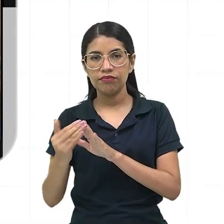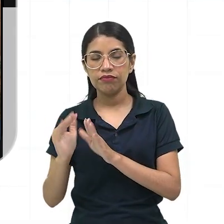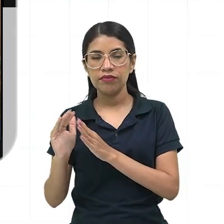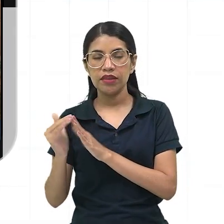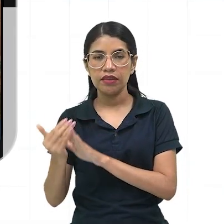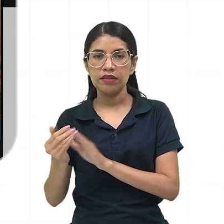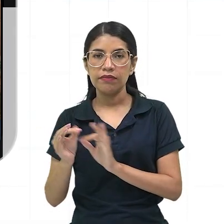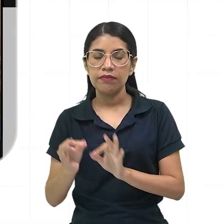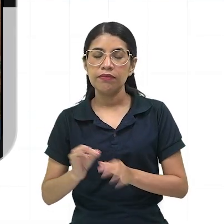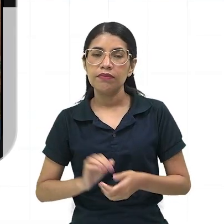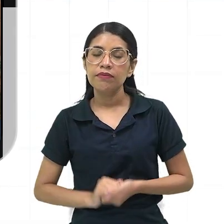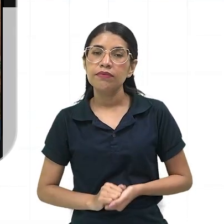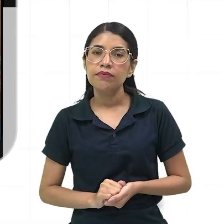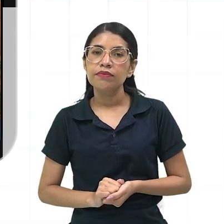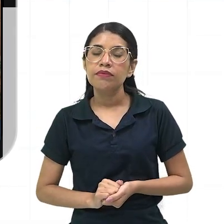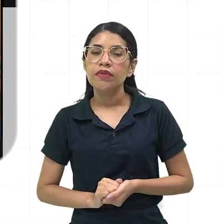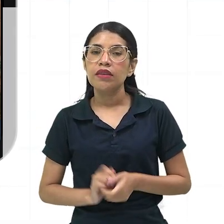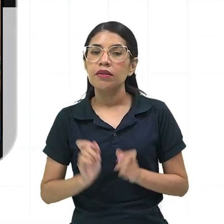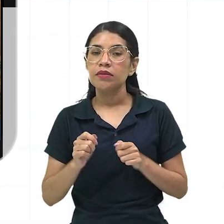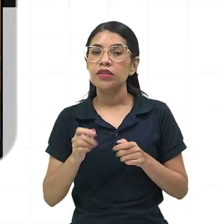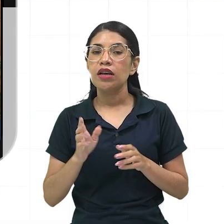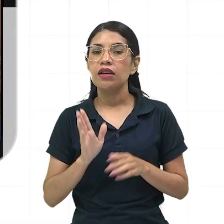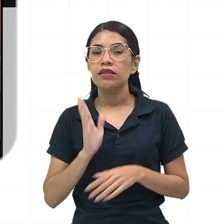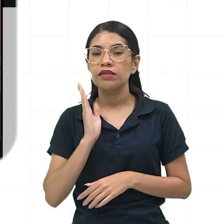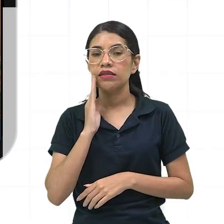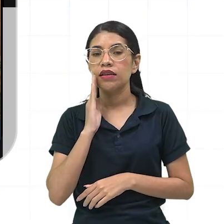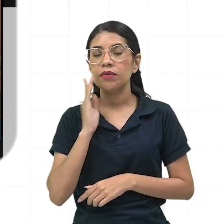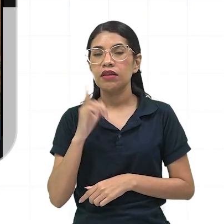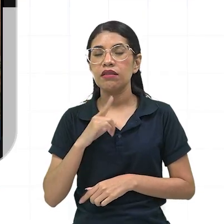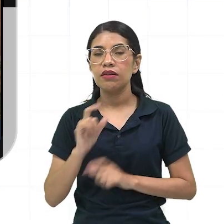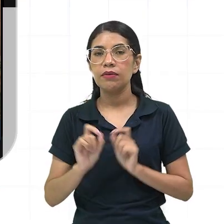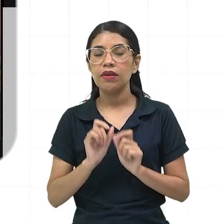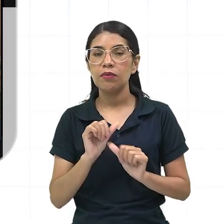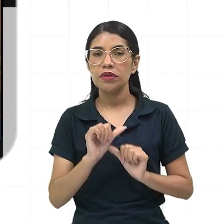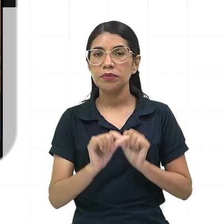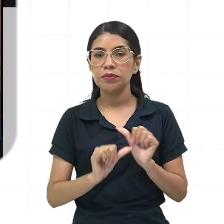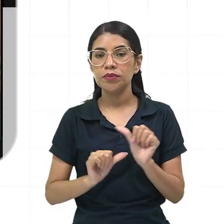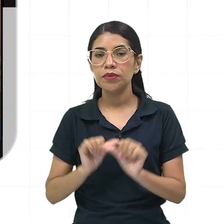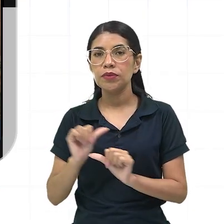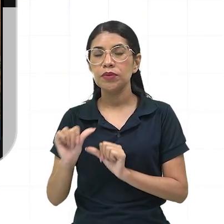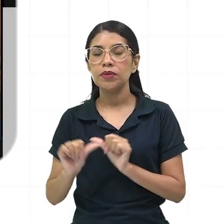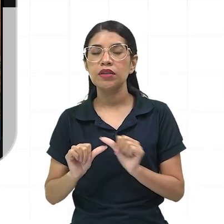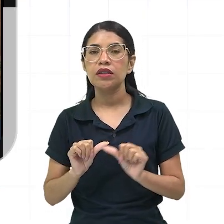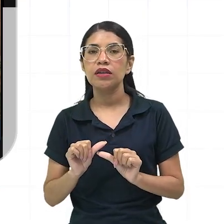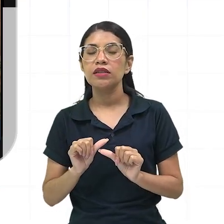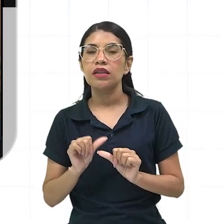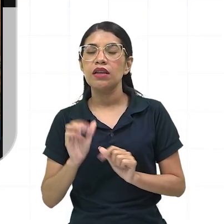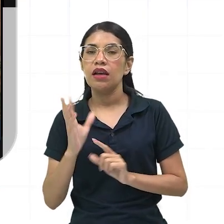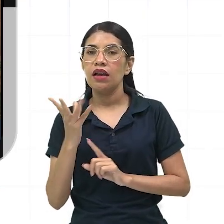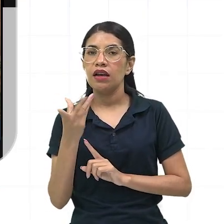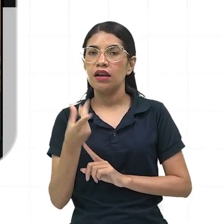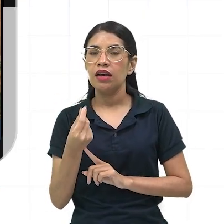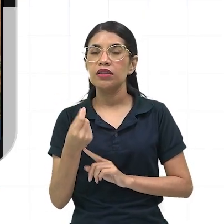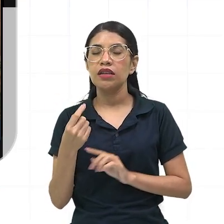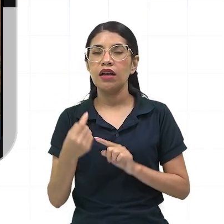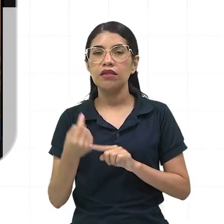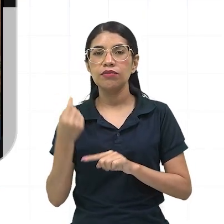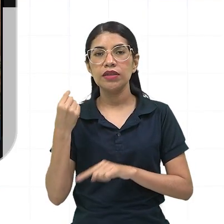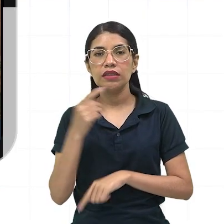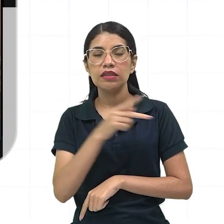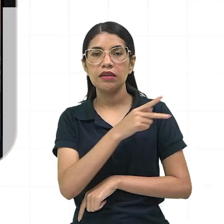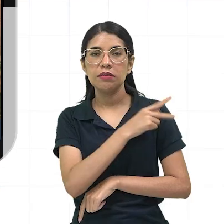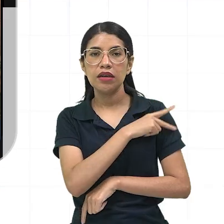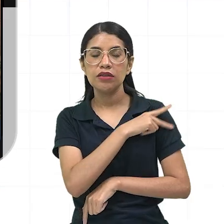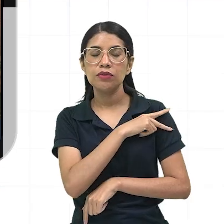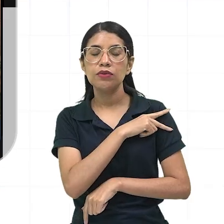e Miquerinos. Então, a gente já conseguiu identificar que existiu uma transformação nesse fazer artístico. Lá da pré-história, a